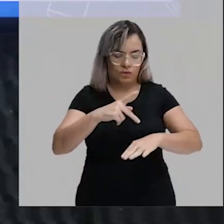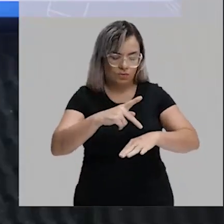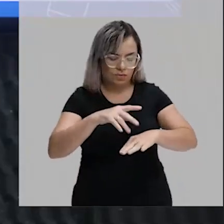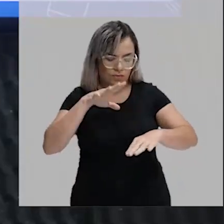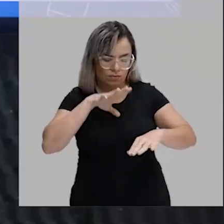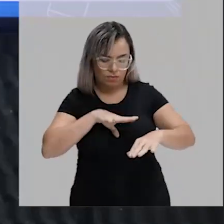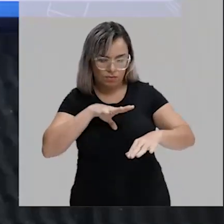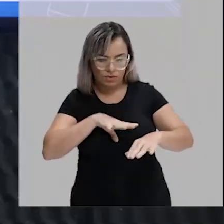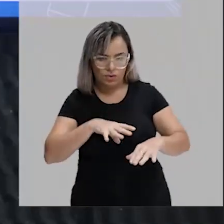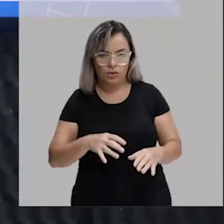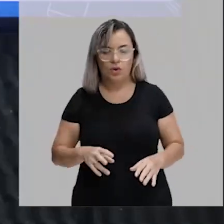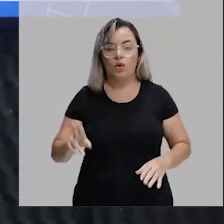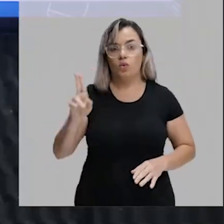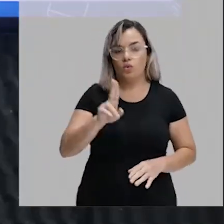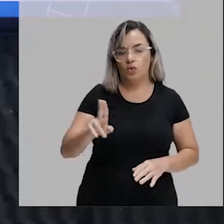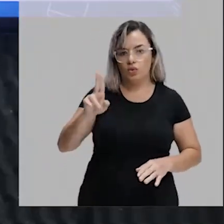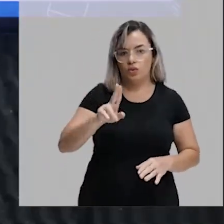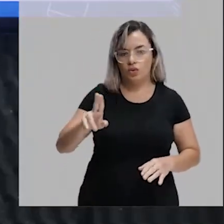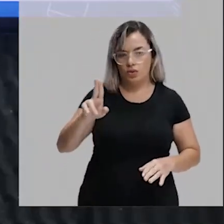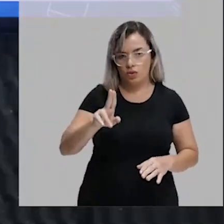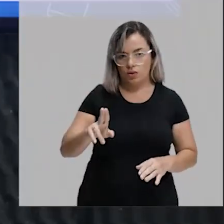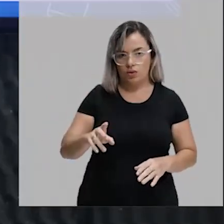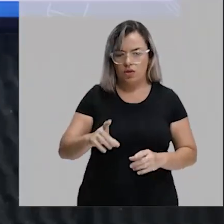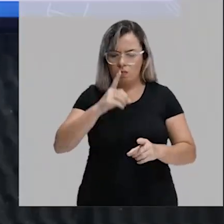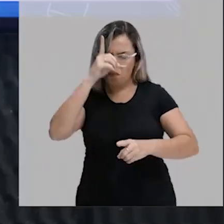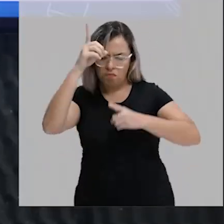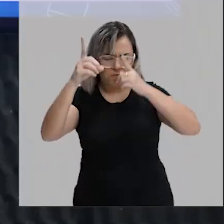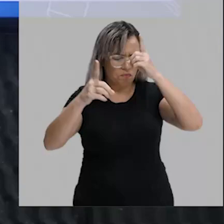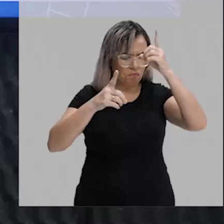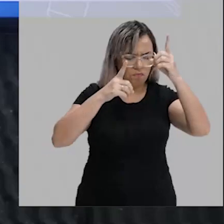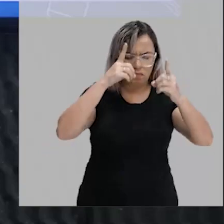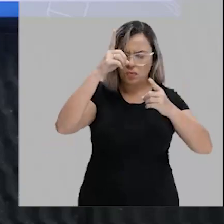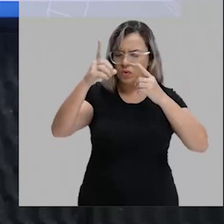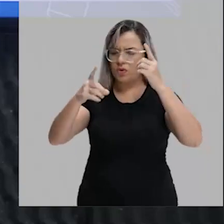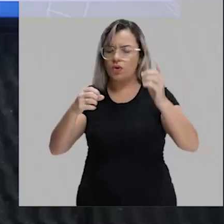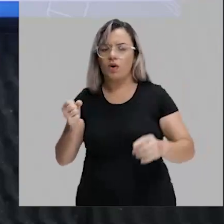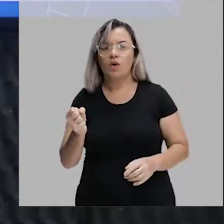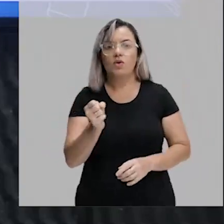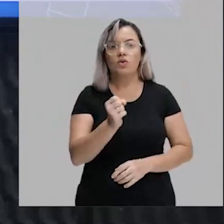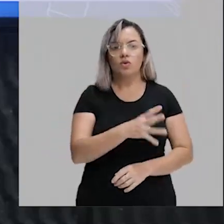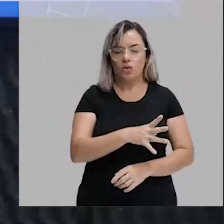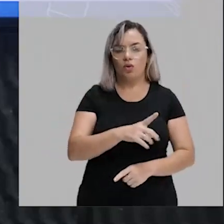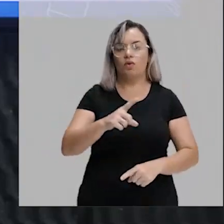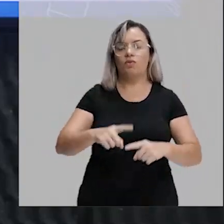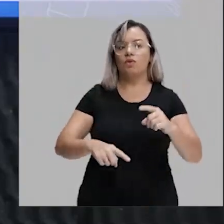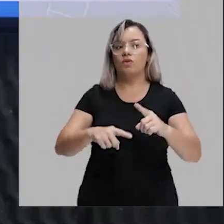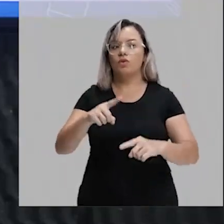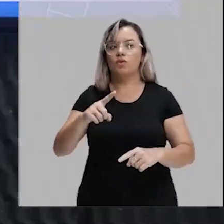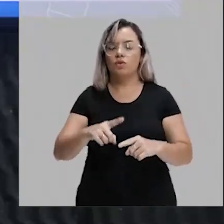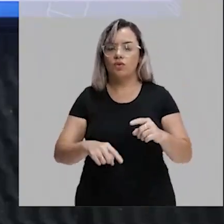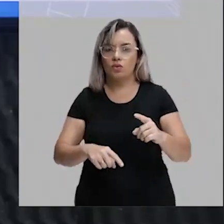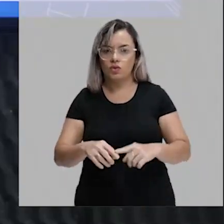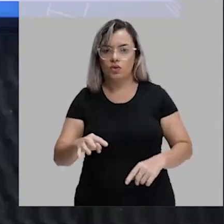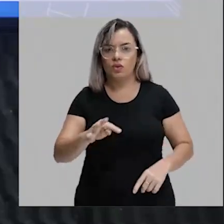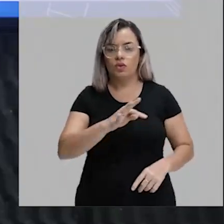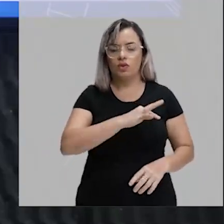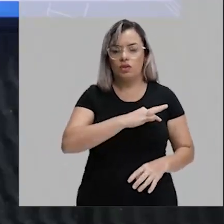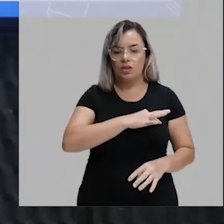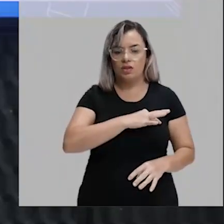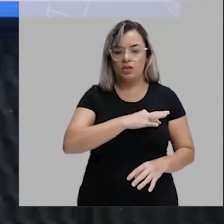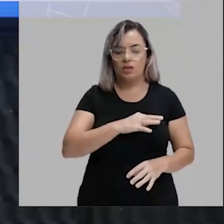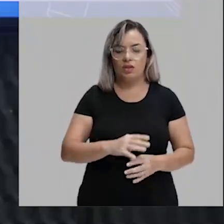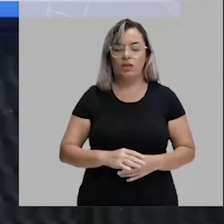utilizarem, aperfeiçoarem, ou até mesmo inventarem novos instrumentos, e dessa forma ter um domínio dessas